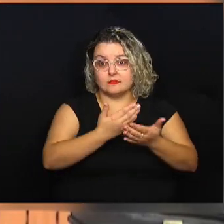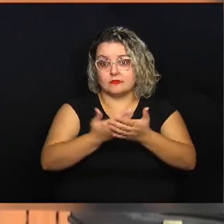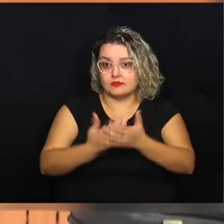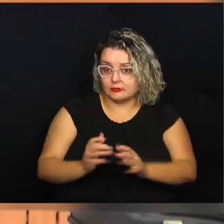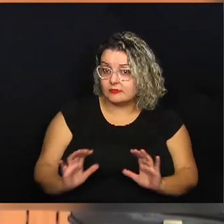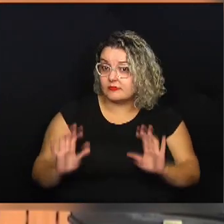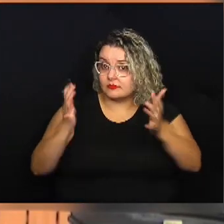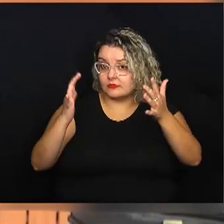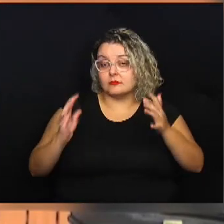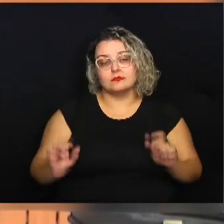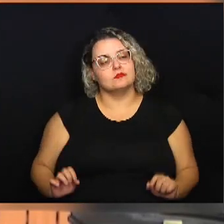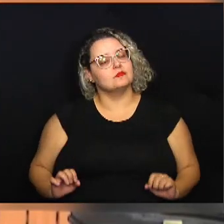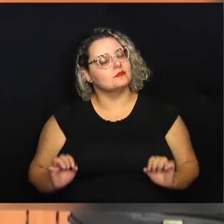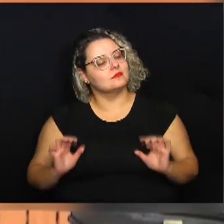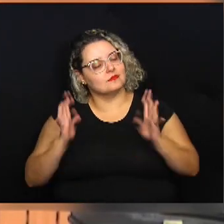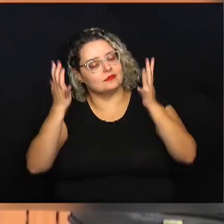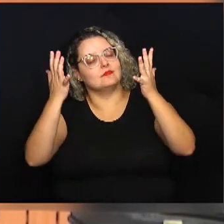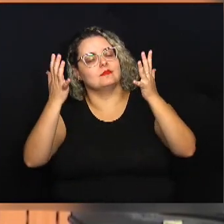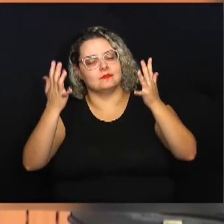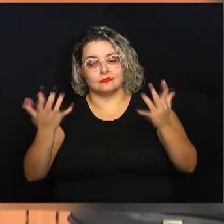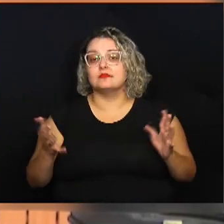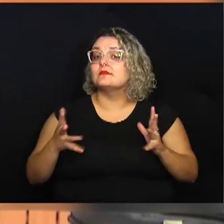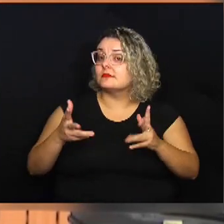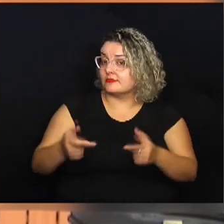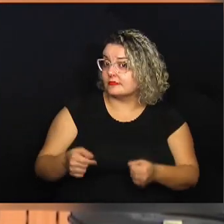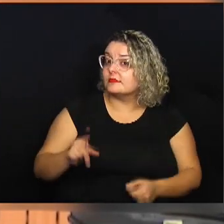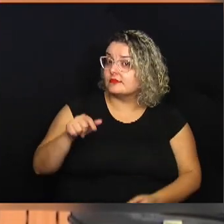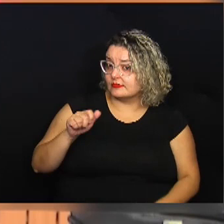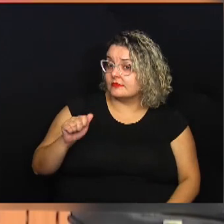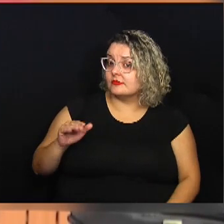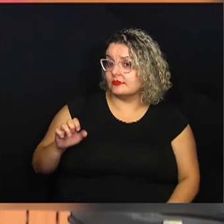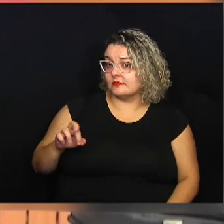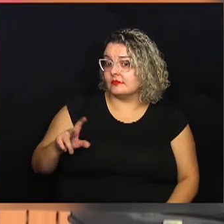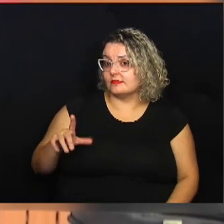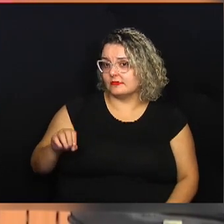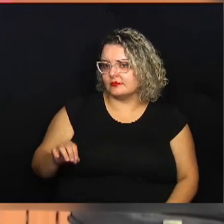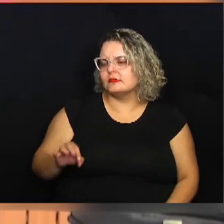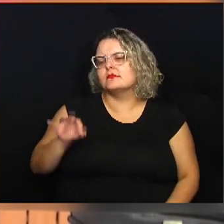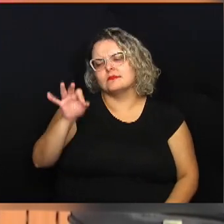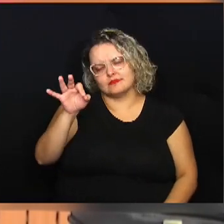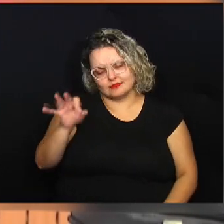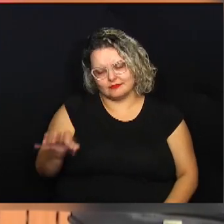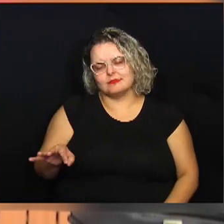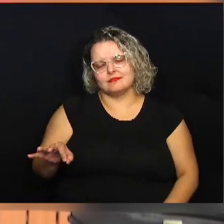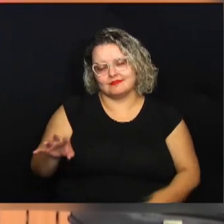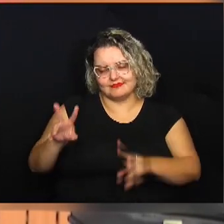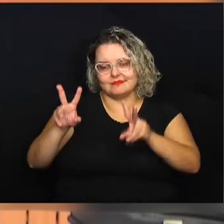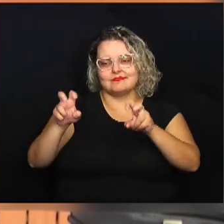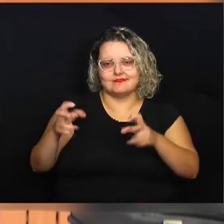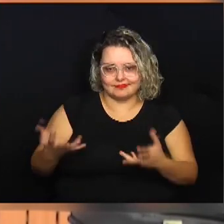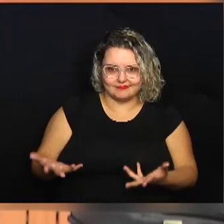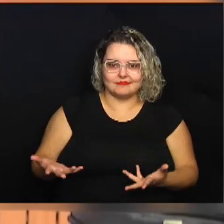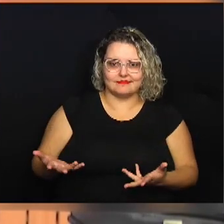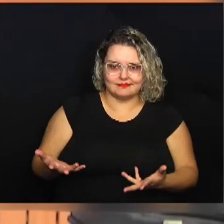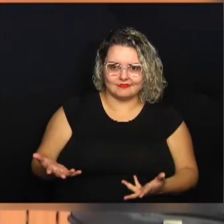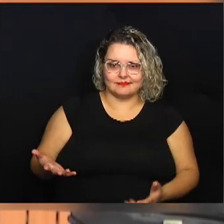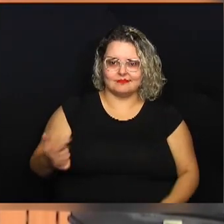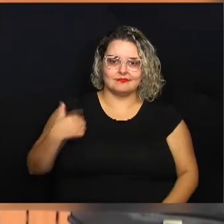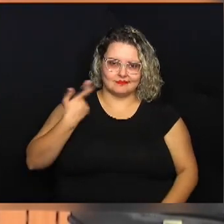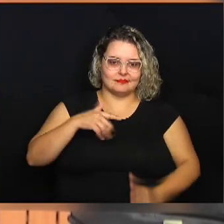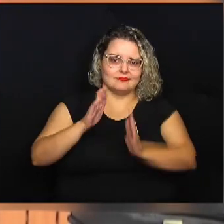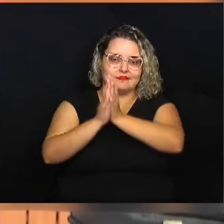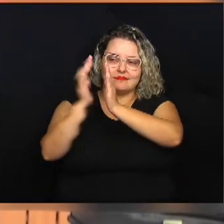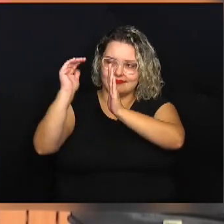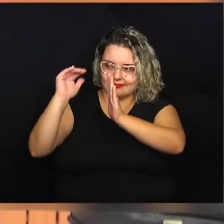Tá? Por tudo isso, é um acervo que cabe direitinho à temática do AEL. E